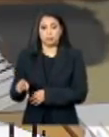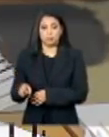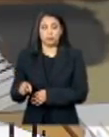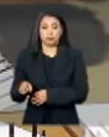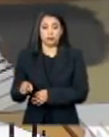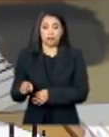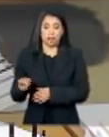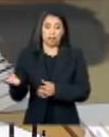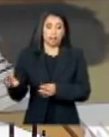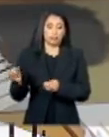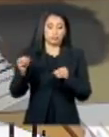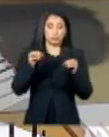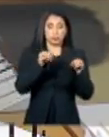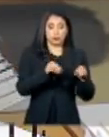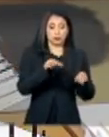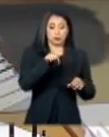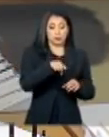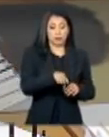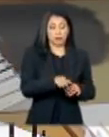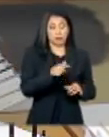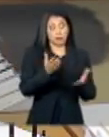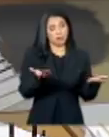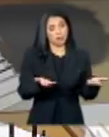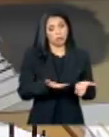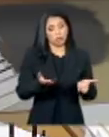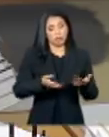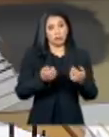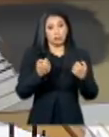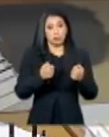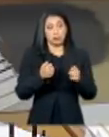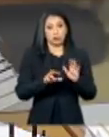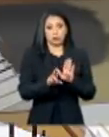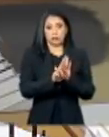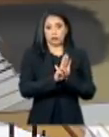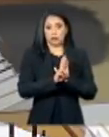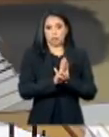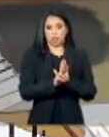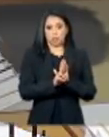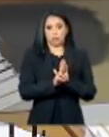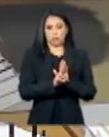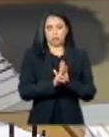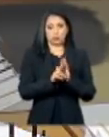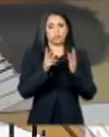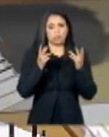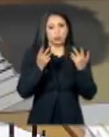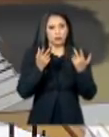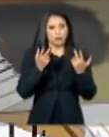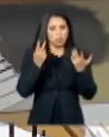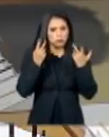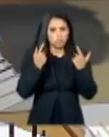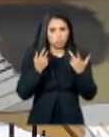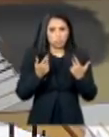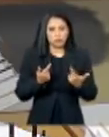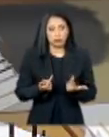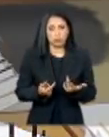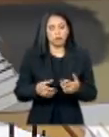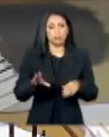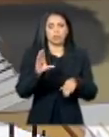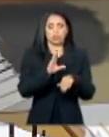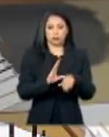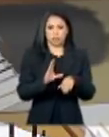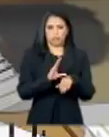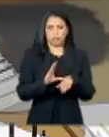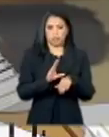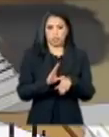estreina discutir de portaria do ministério da justiça pode resultar na cia concedida há mais de cinco anos j ministro marco